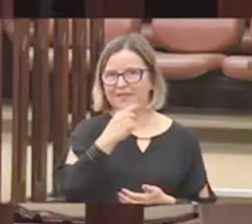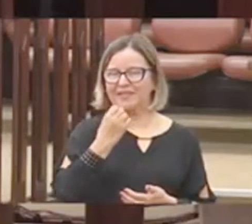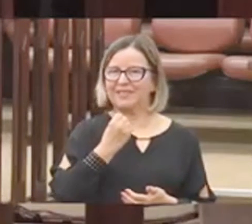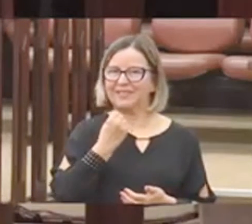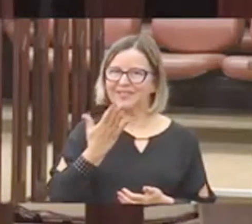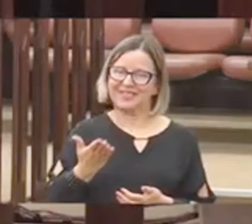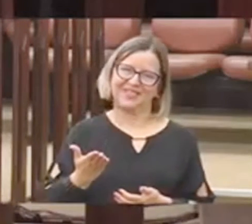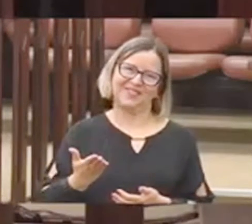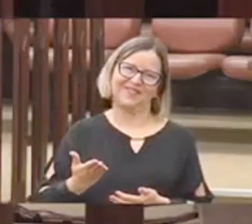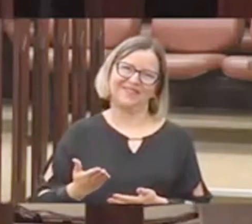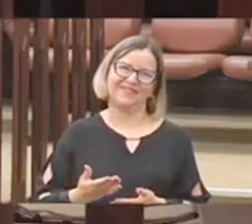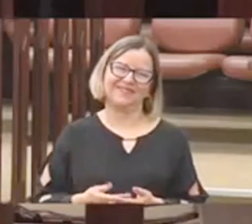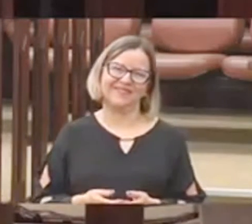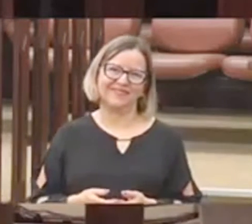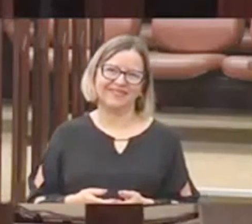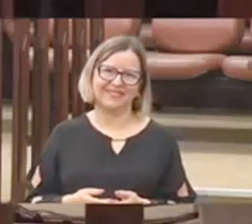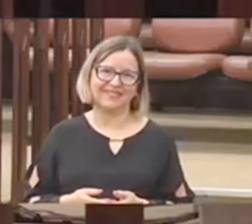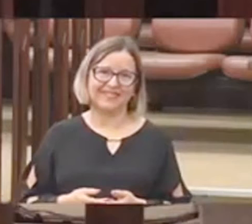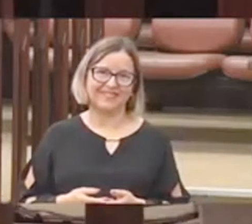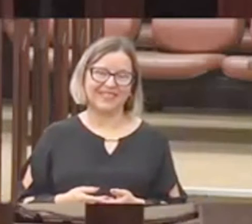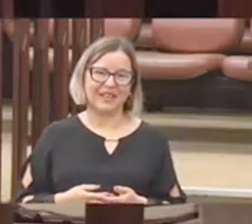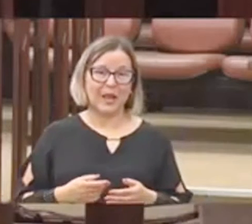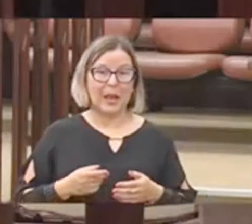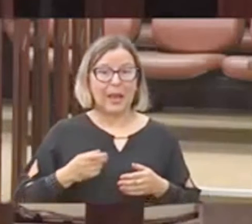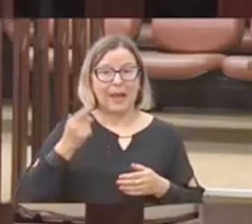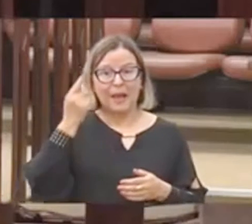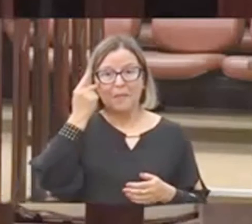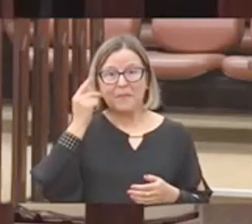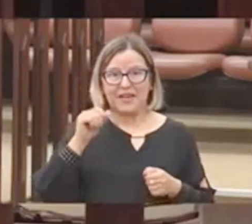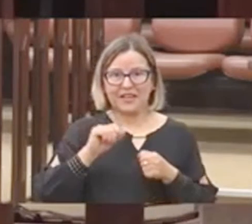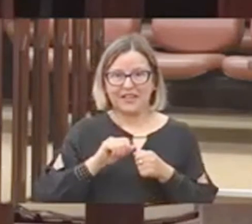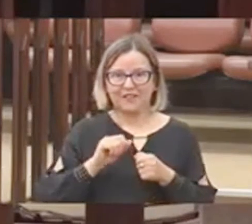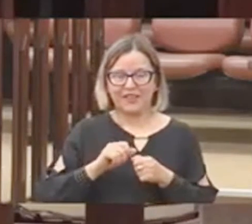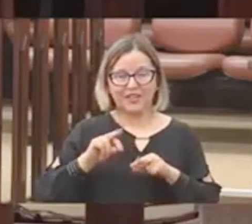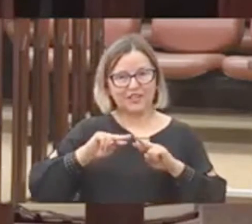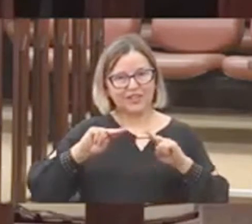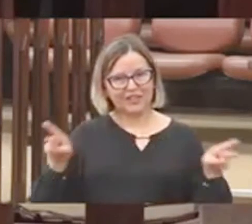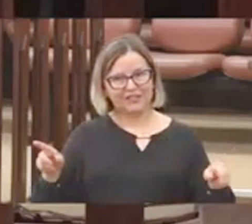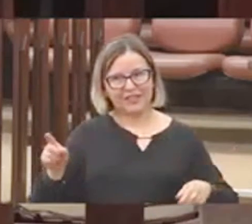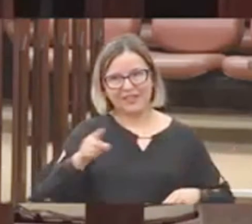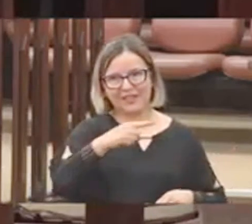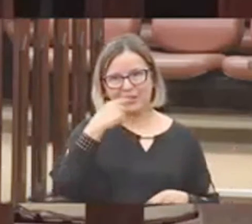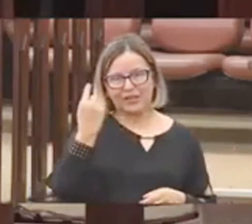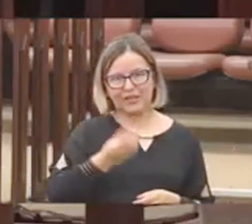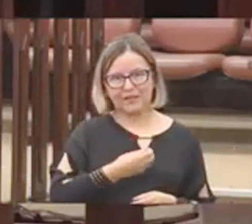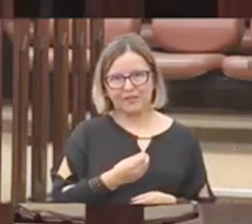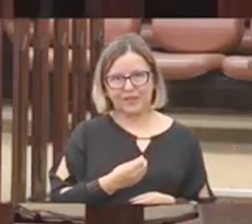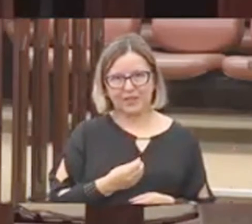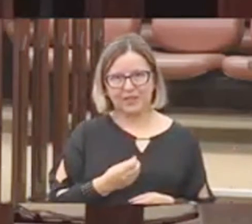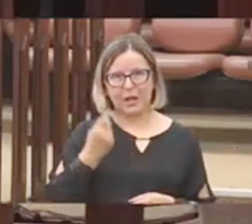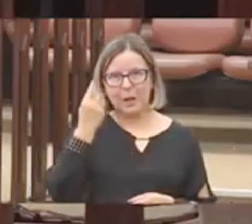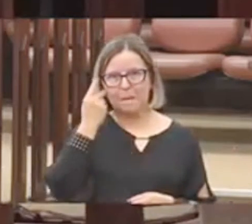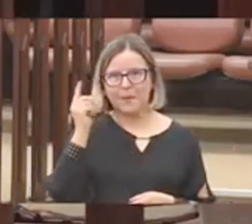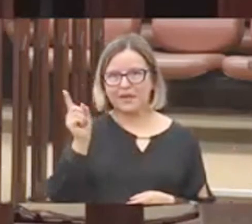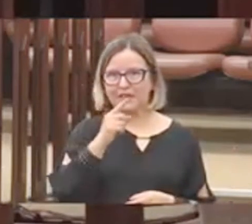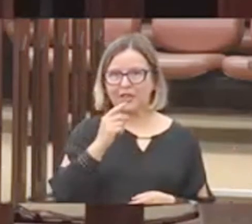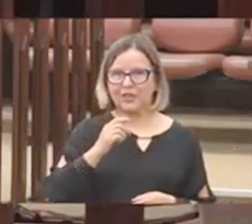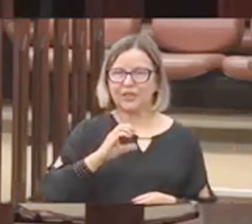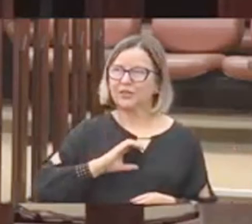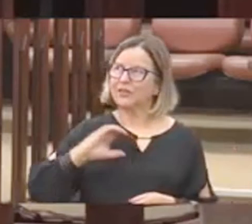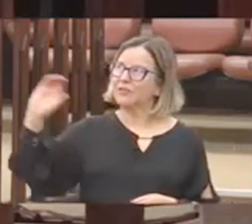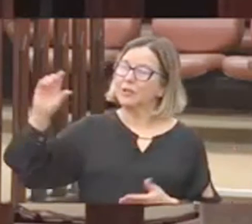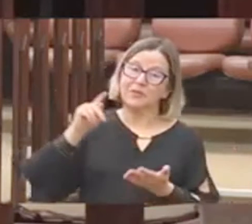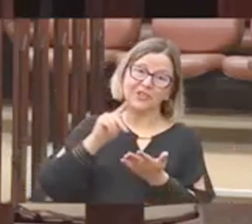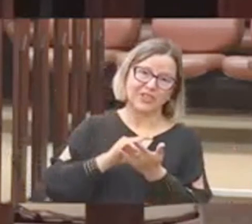Para que isso possa fazer a diferença na nossa vida. E nós possamos confiar realmente em